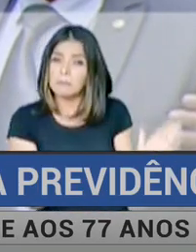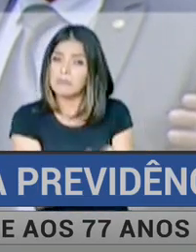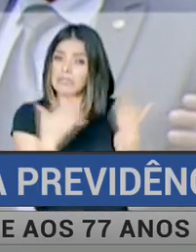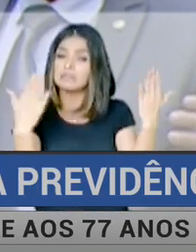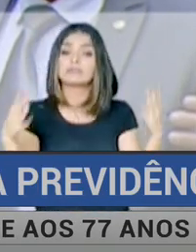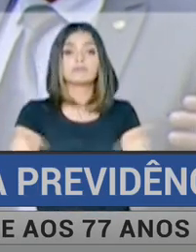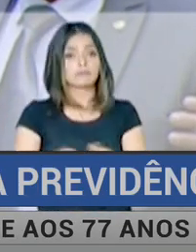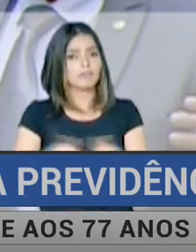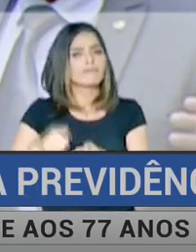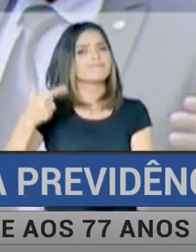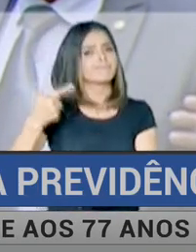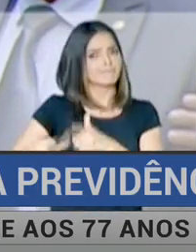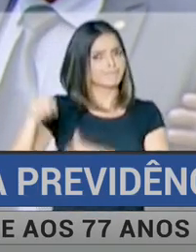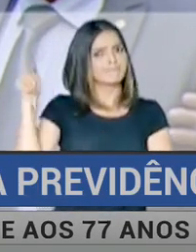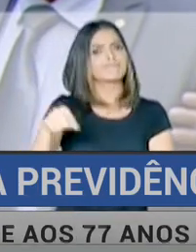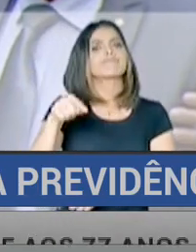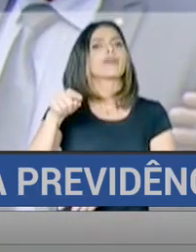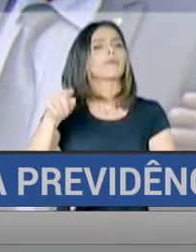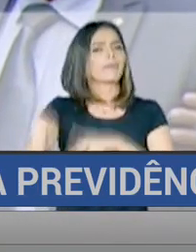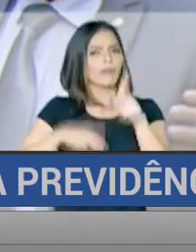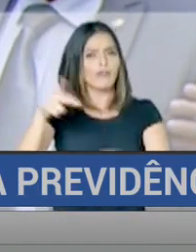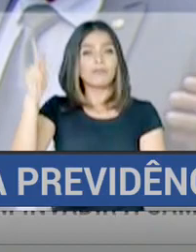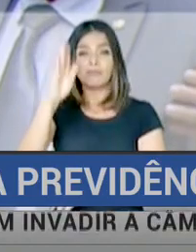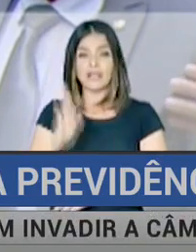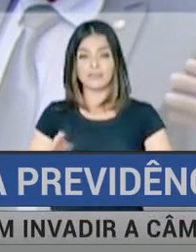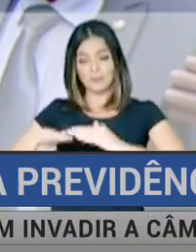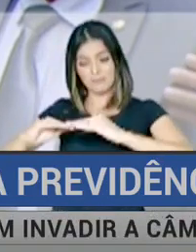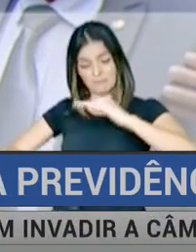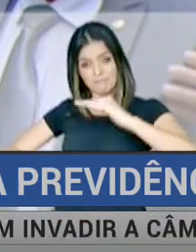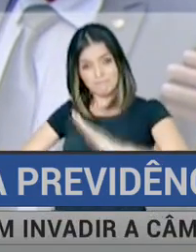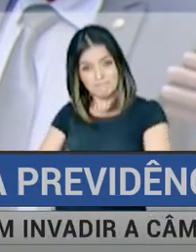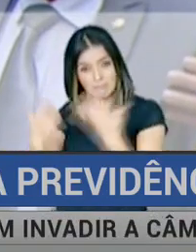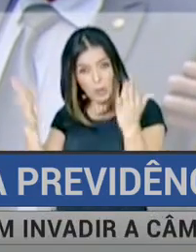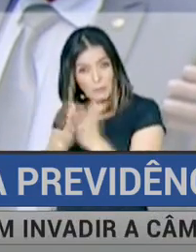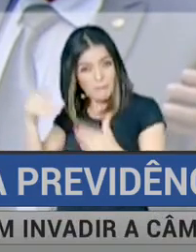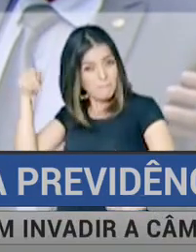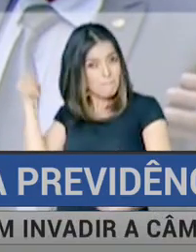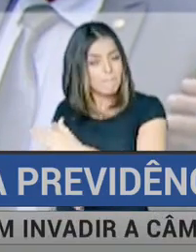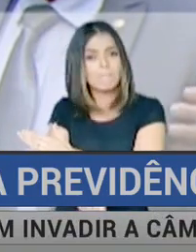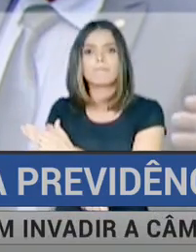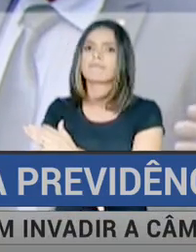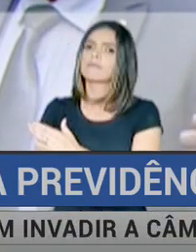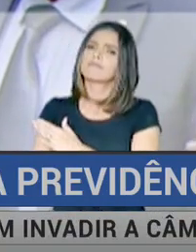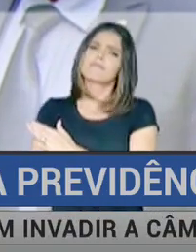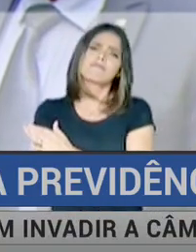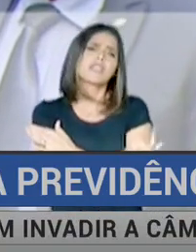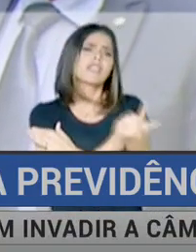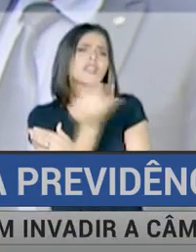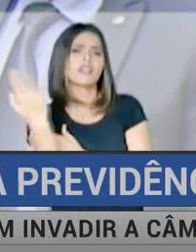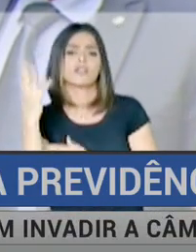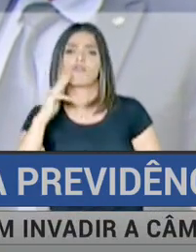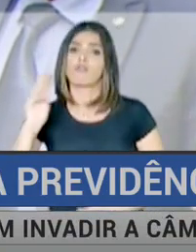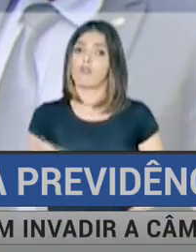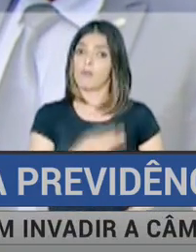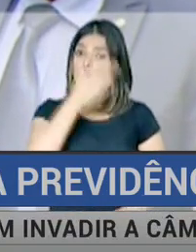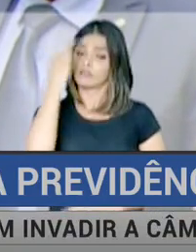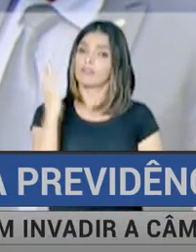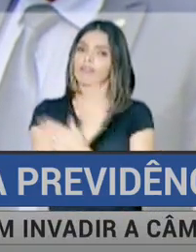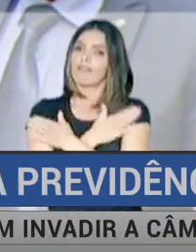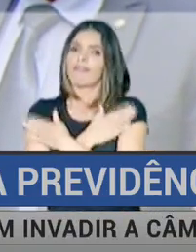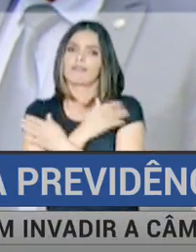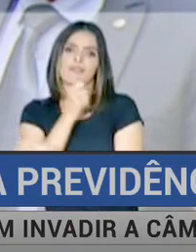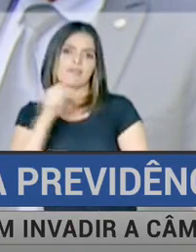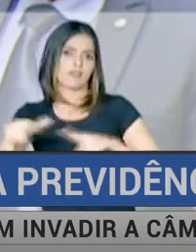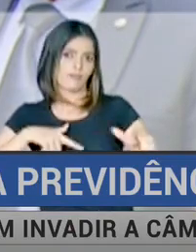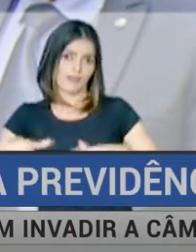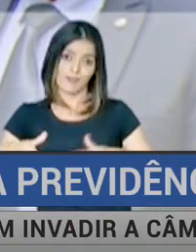os problemas dos brasileiros que vivem abaixo da linha da pobreza, os milhões de desempregados. As soluções